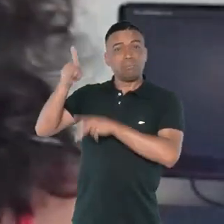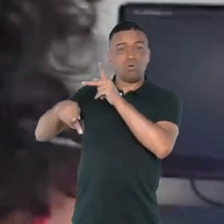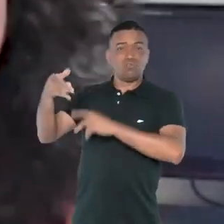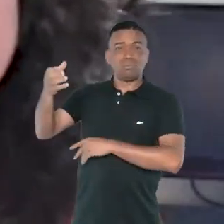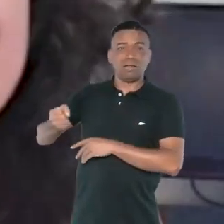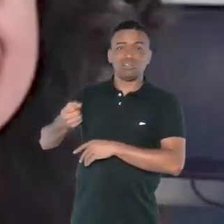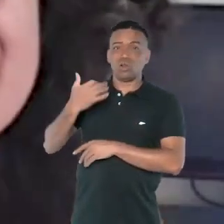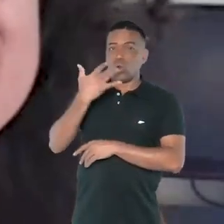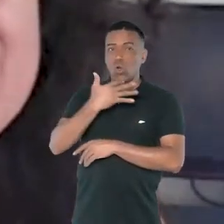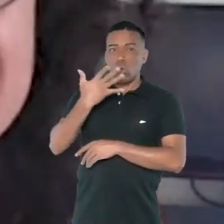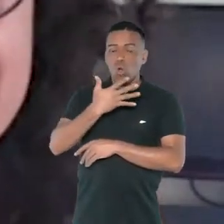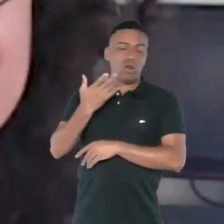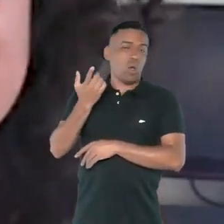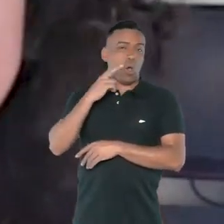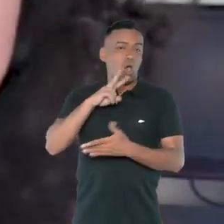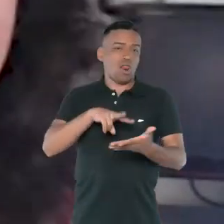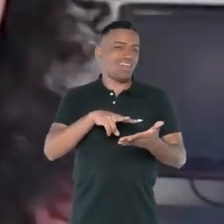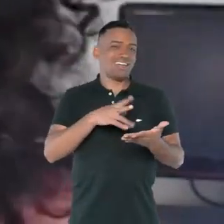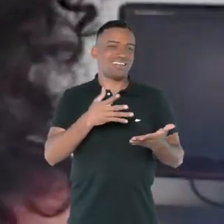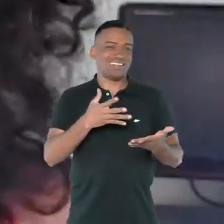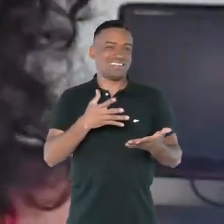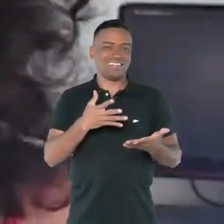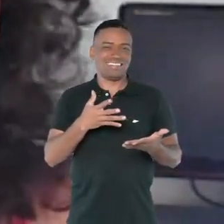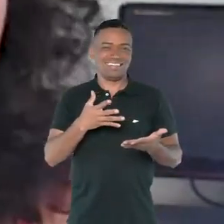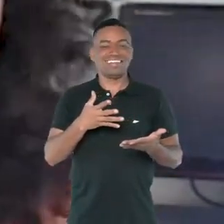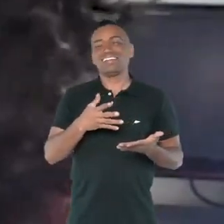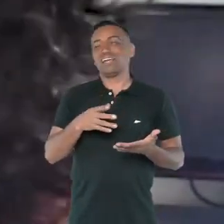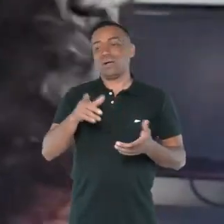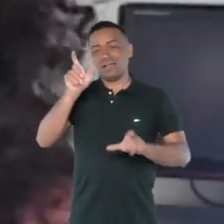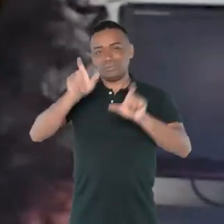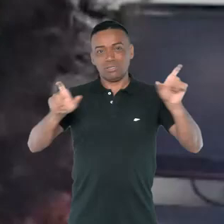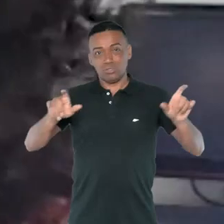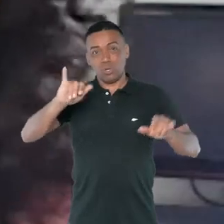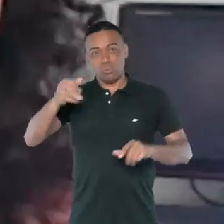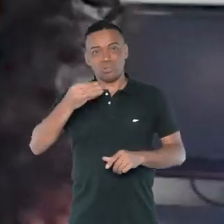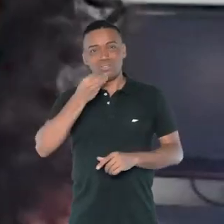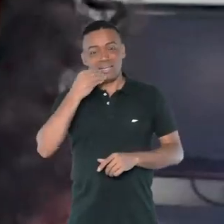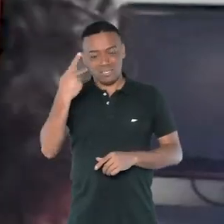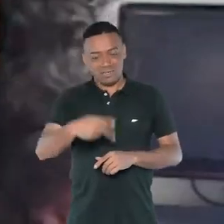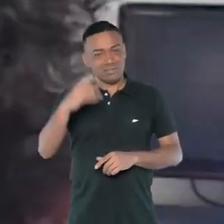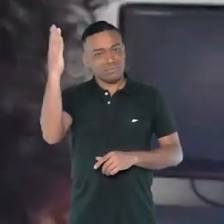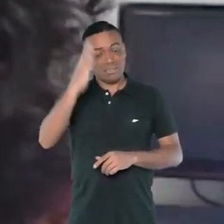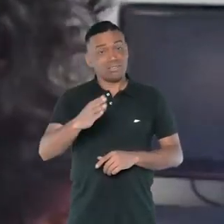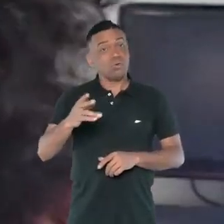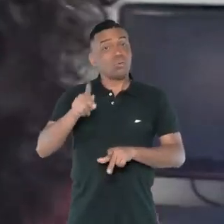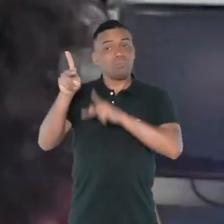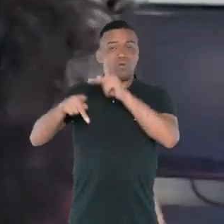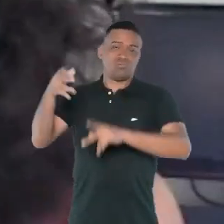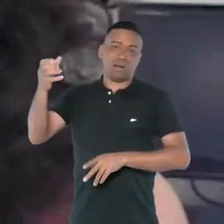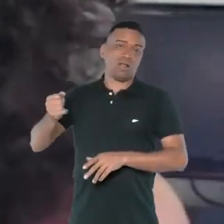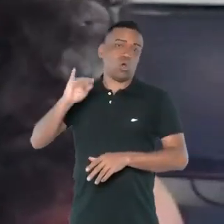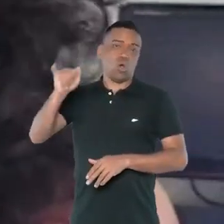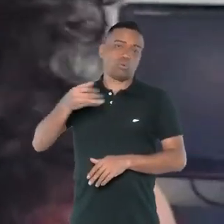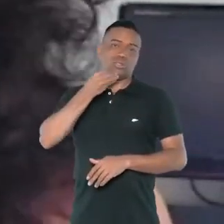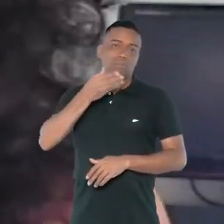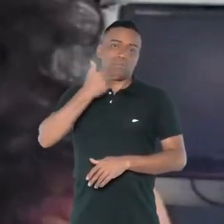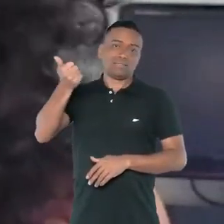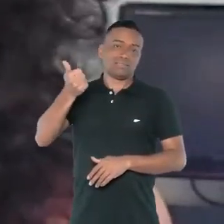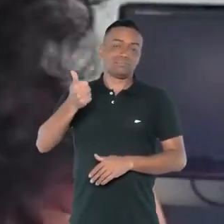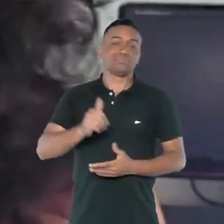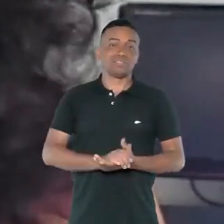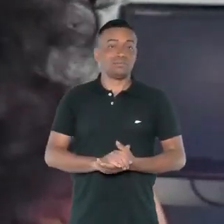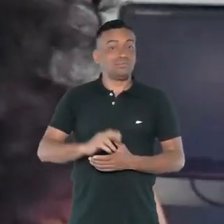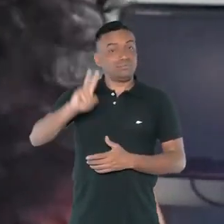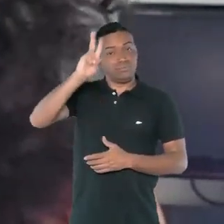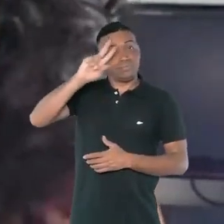que você deve estar lendo bastante autores brancos. Porque se você não olha a cor, você só deixa cair no seu colo que cai, vão cair as pessoas que têm mais oportunidades nesse